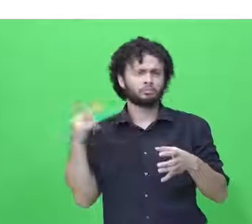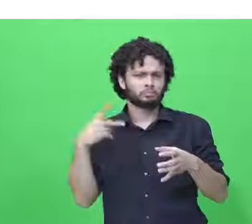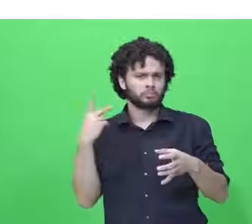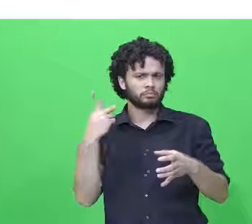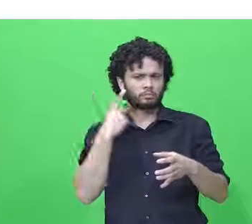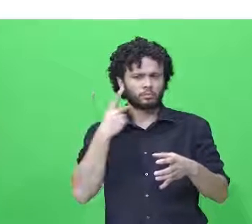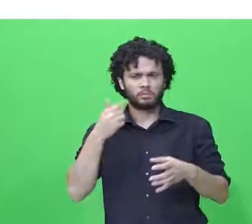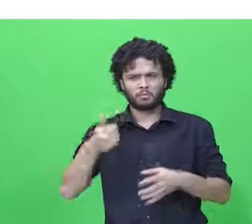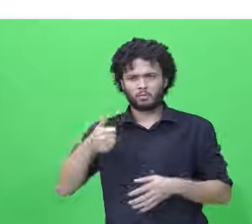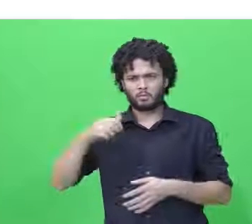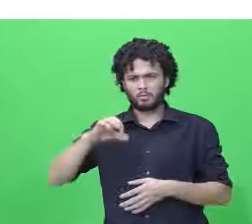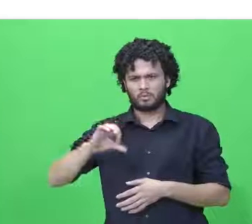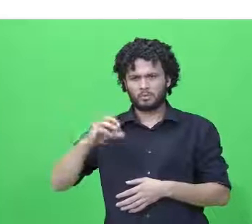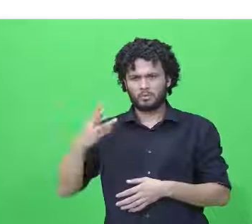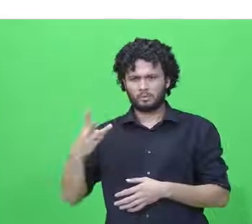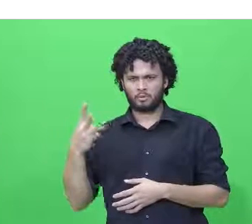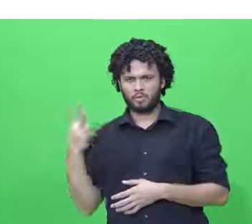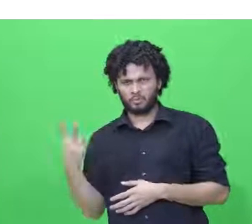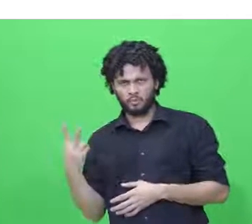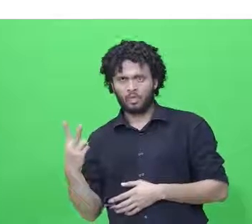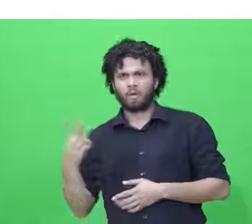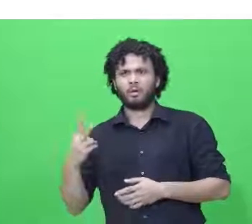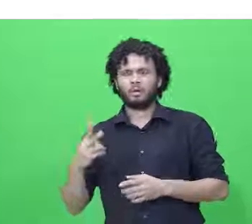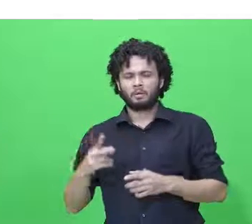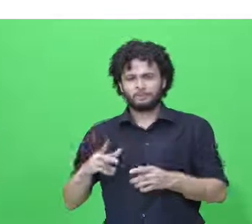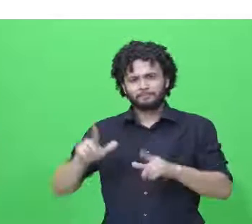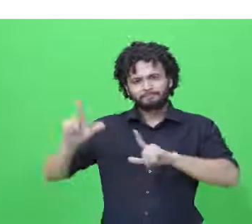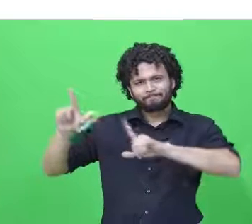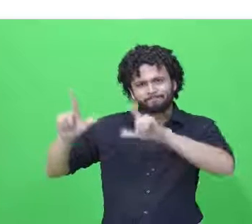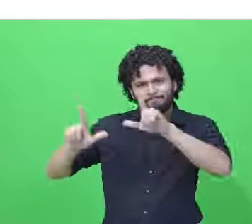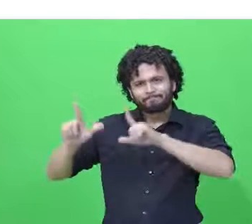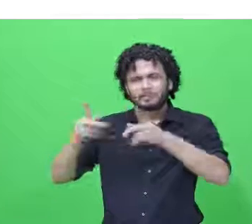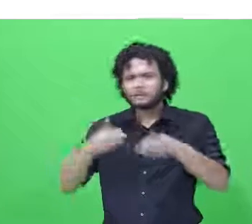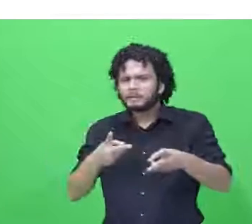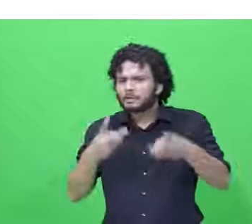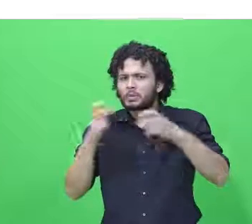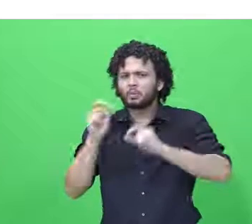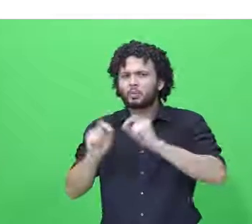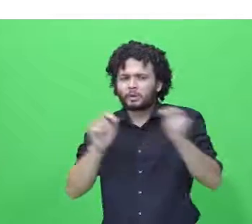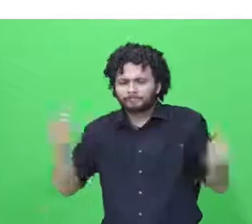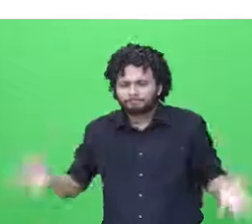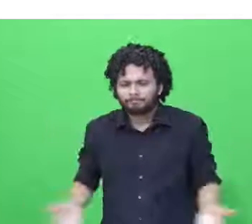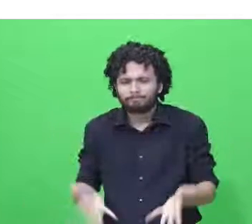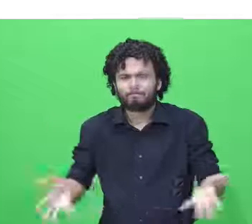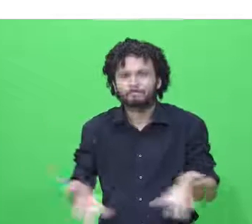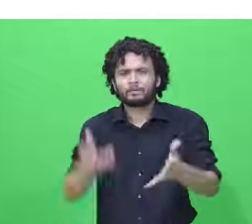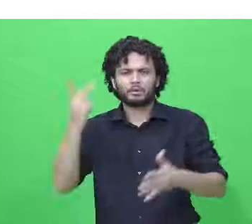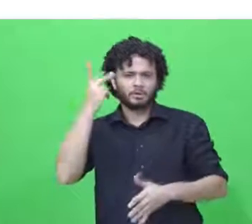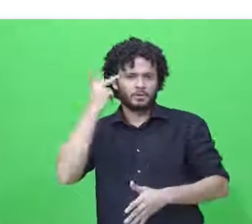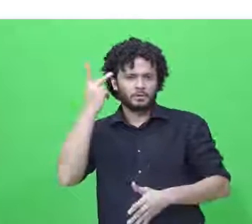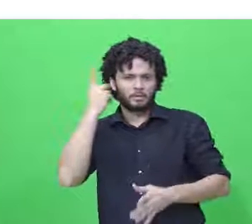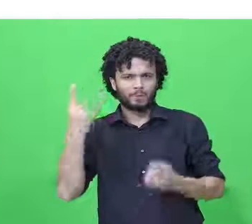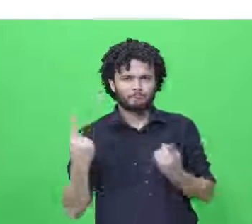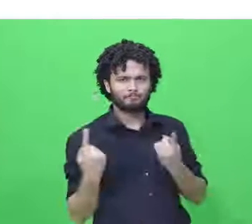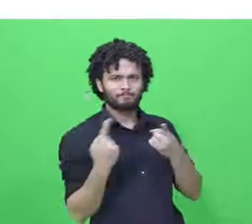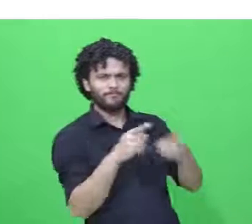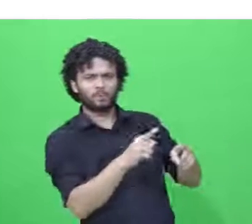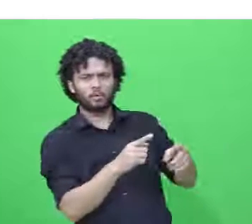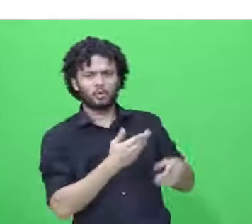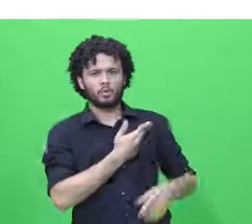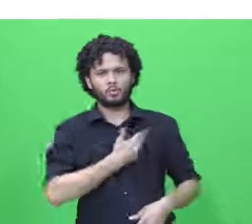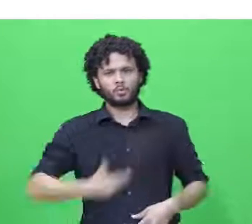de 1932, o cartaz apresentado pretendia mobilizar a população paulista contra o governo federal.